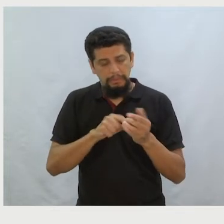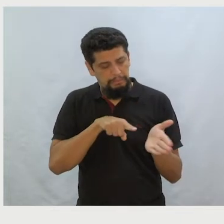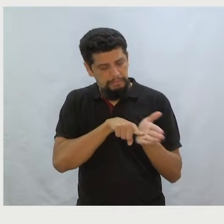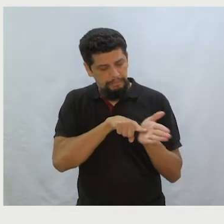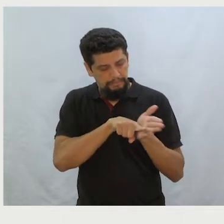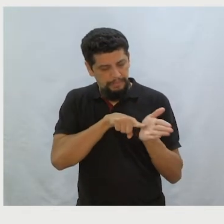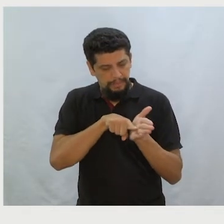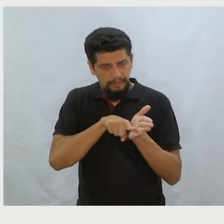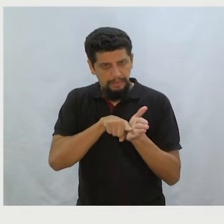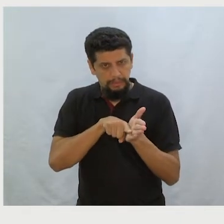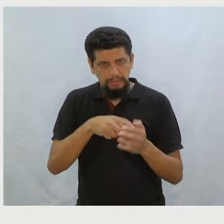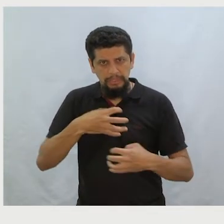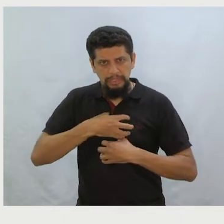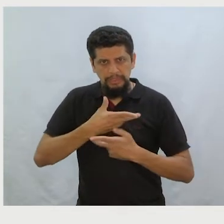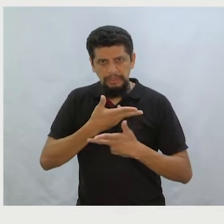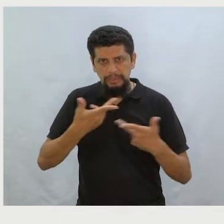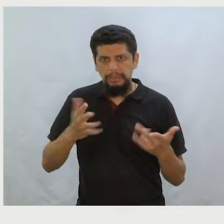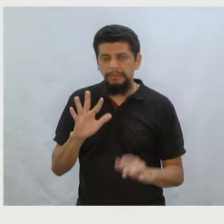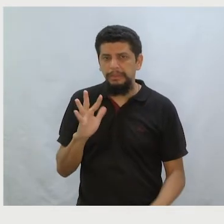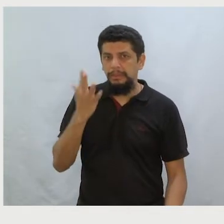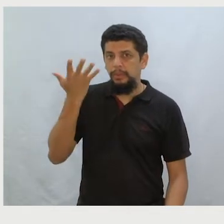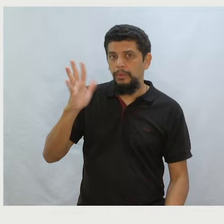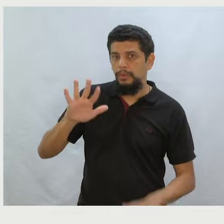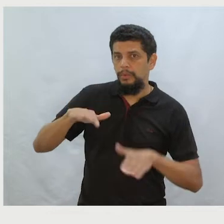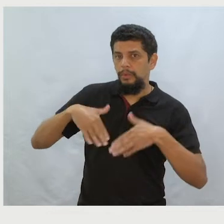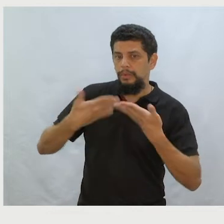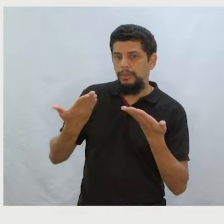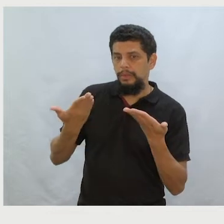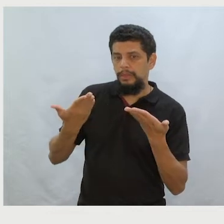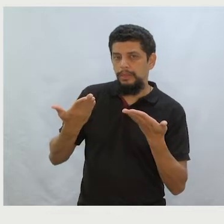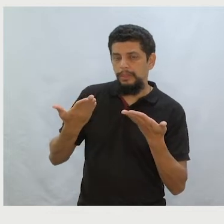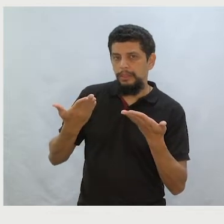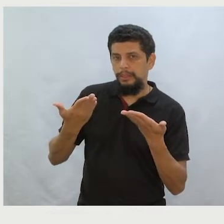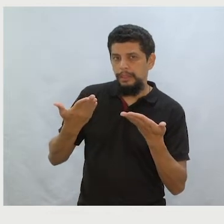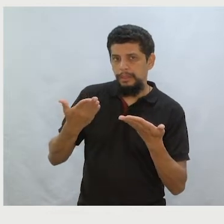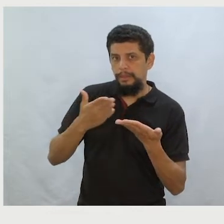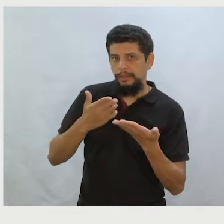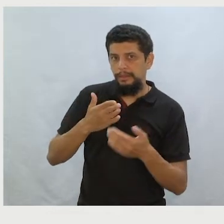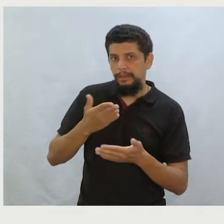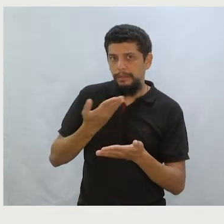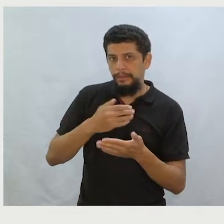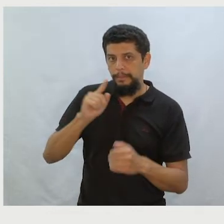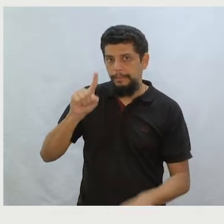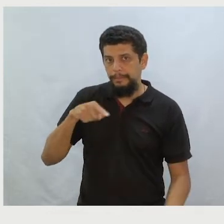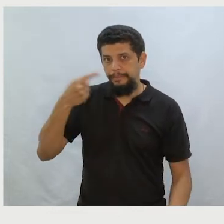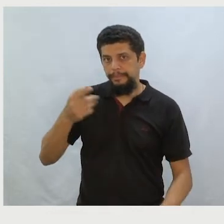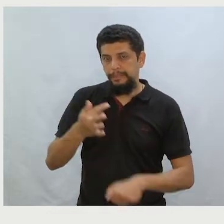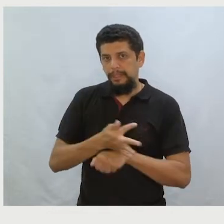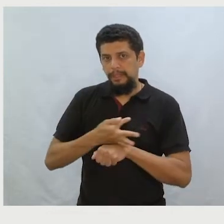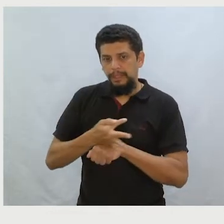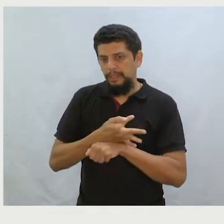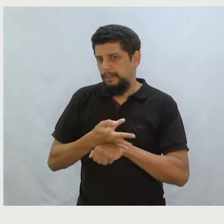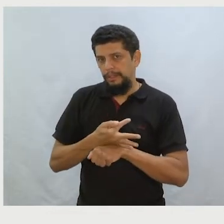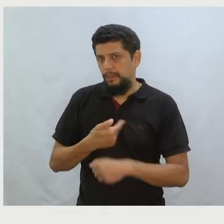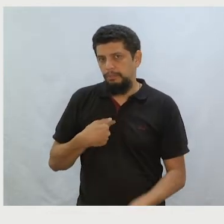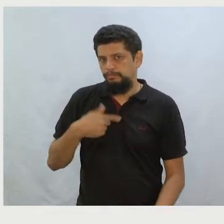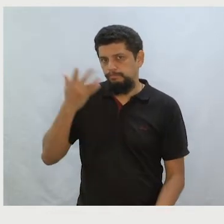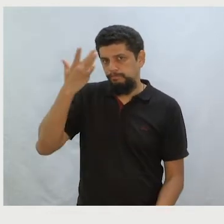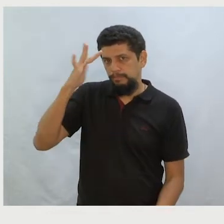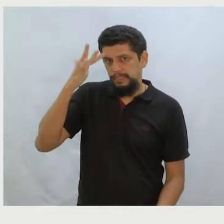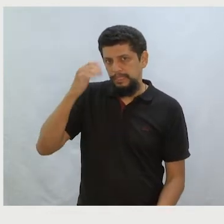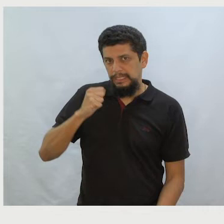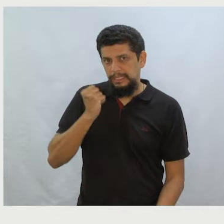que era isso do jeito que as coisas vão Quando chegarem as minhas as minhas Próximas férias eu não vou